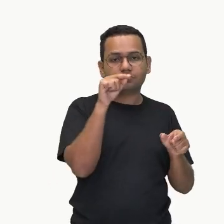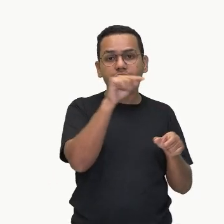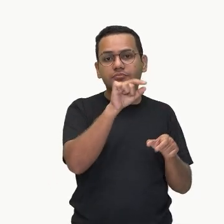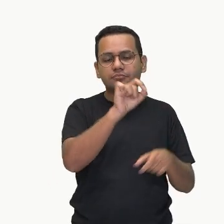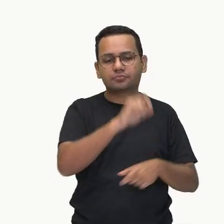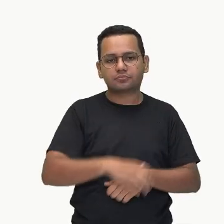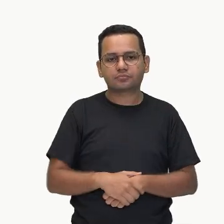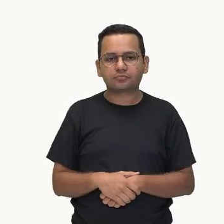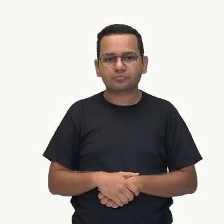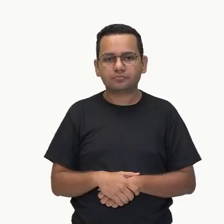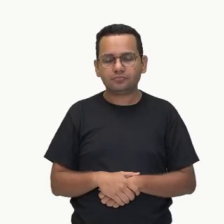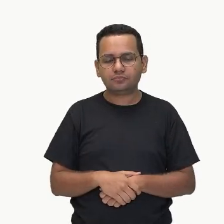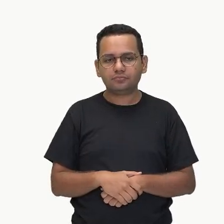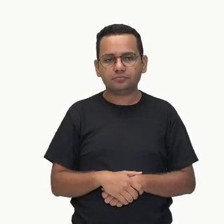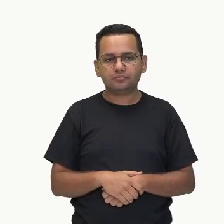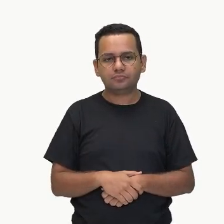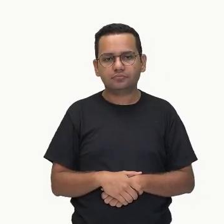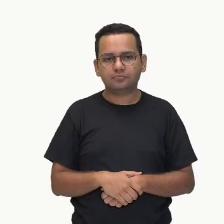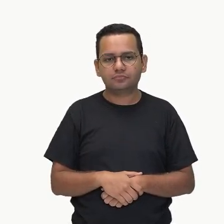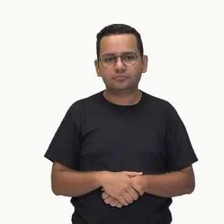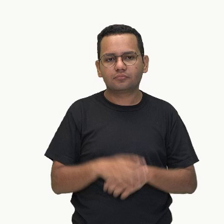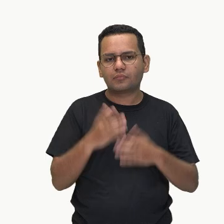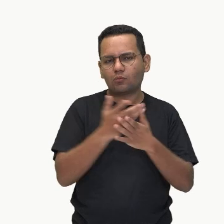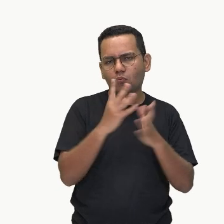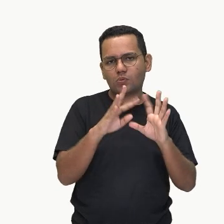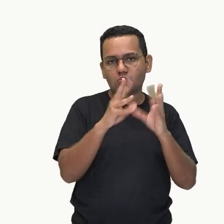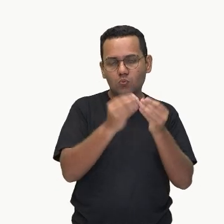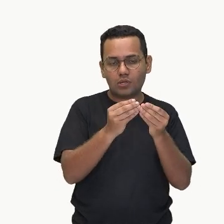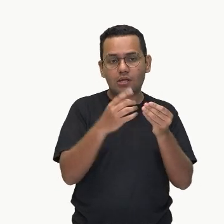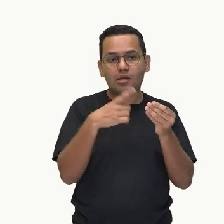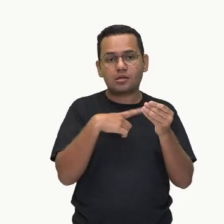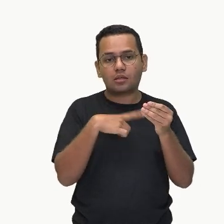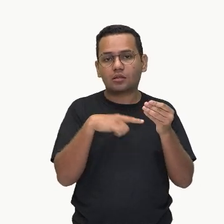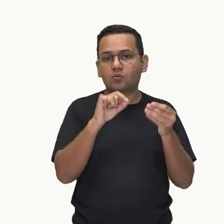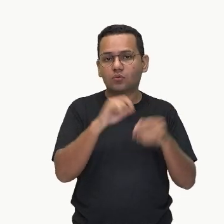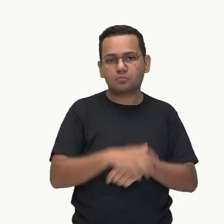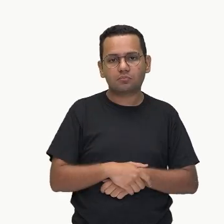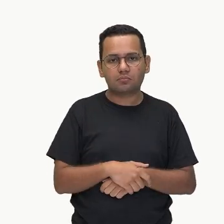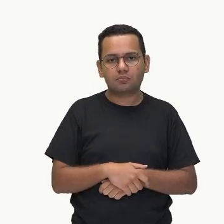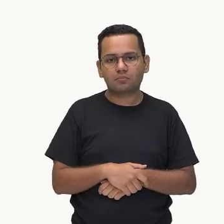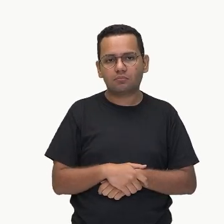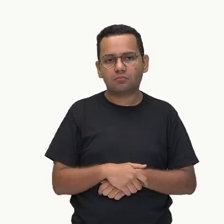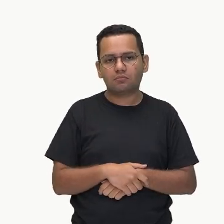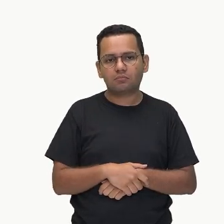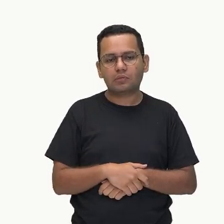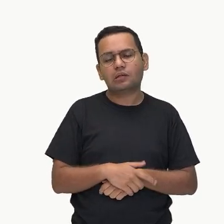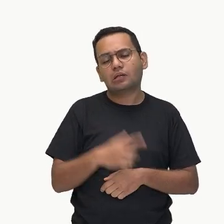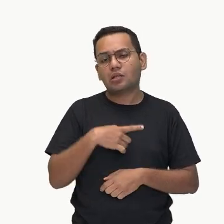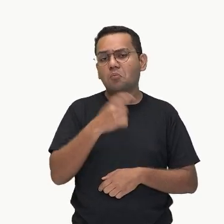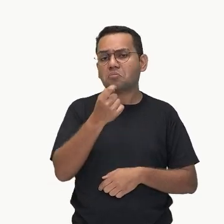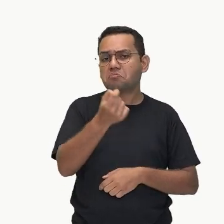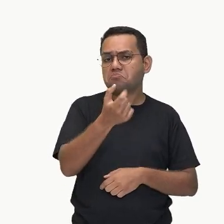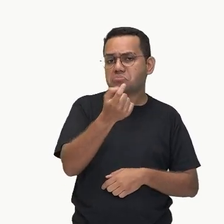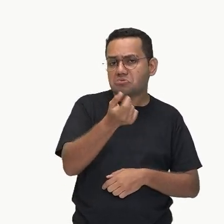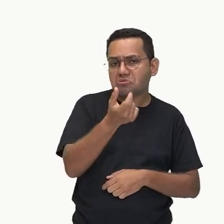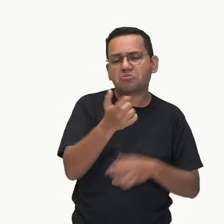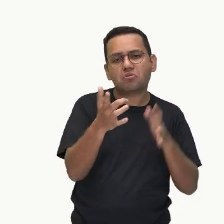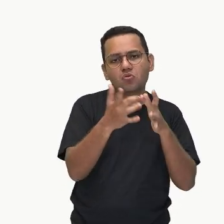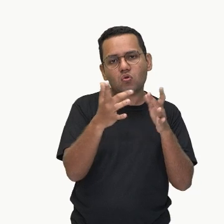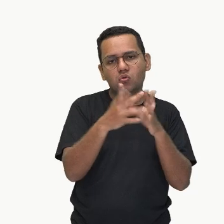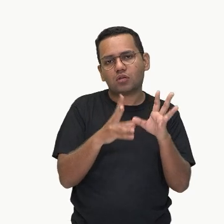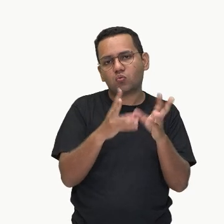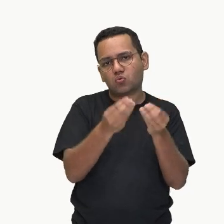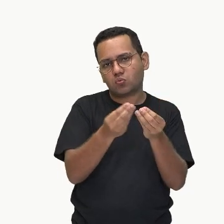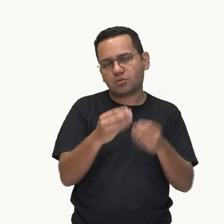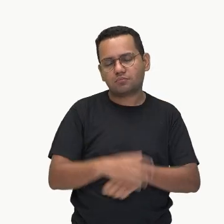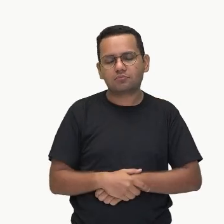vai adicionar alguma substância que tenha maior ou menor afinidade pela nossa amostra. Como assim, professor